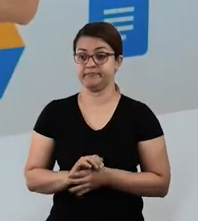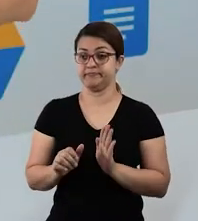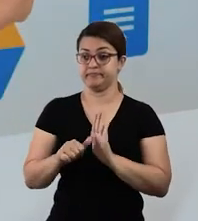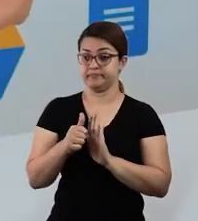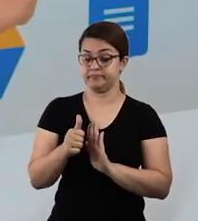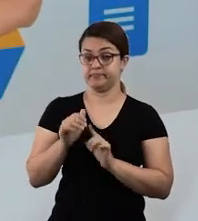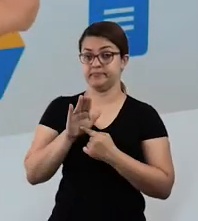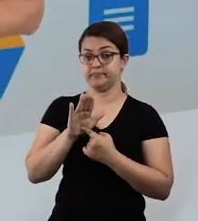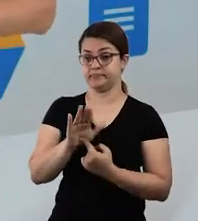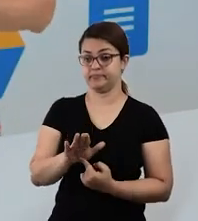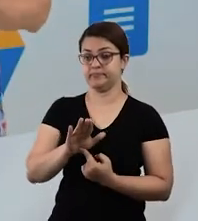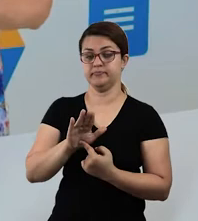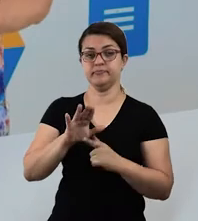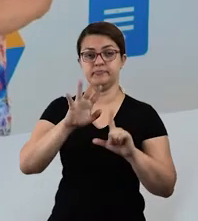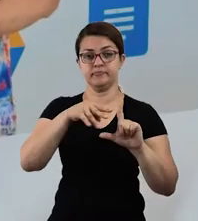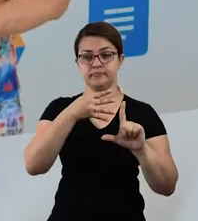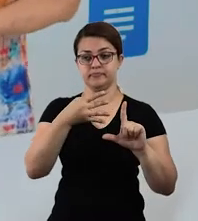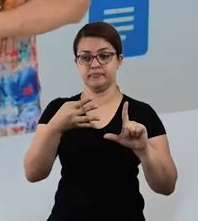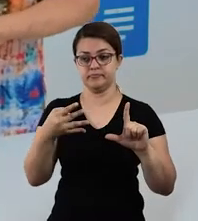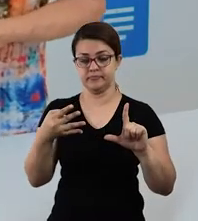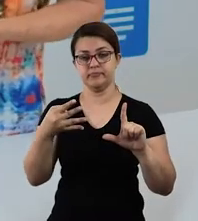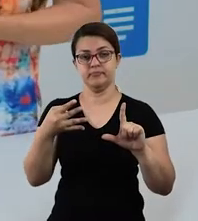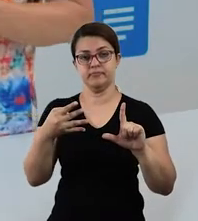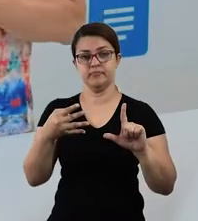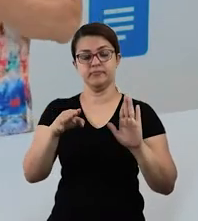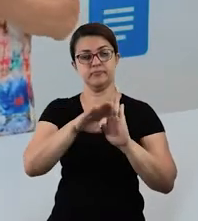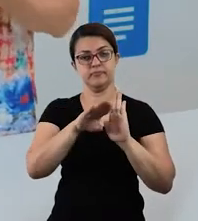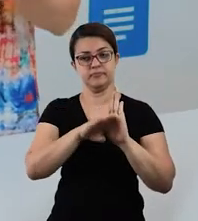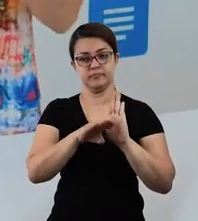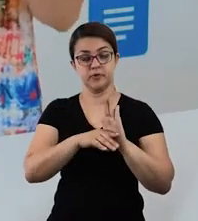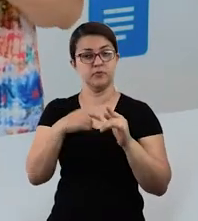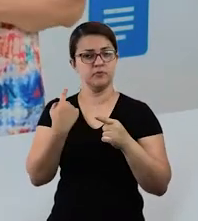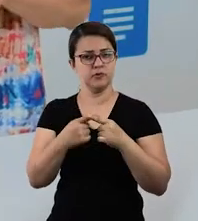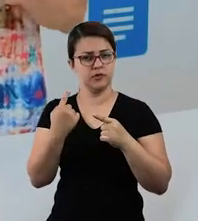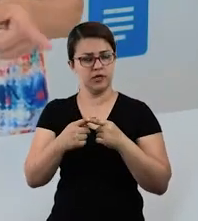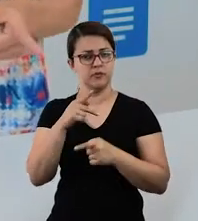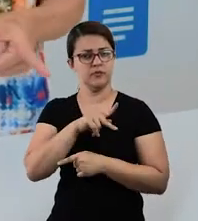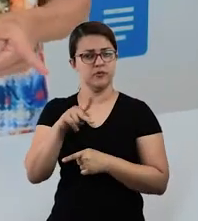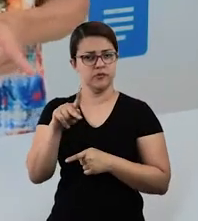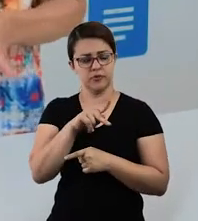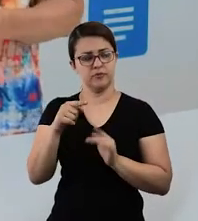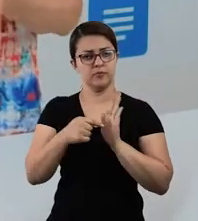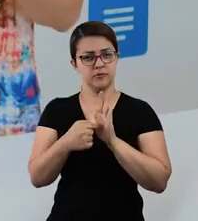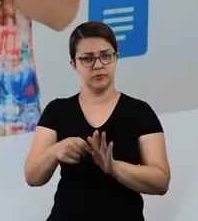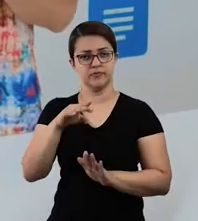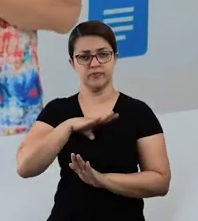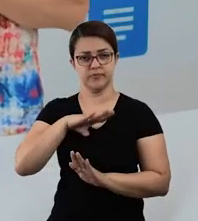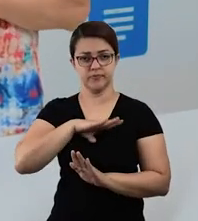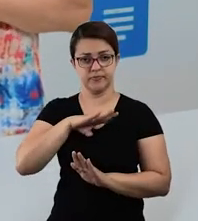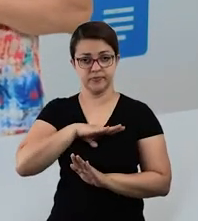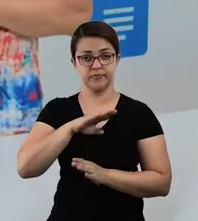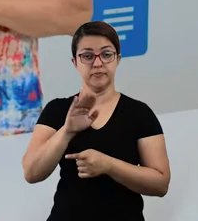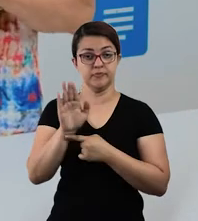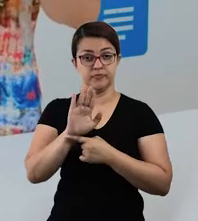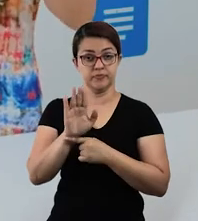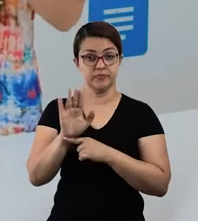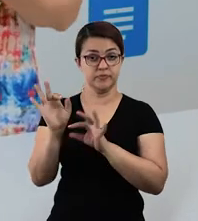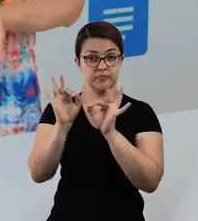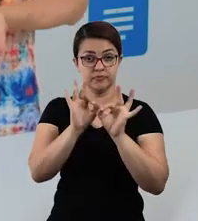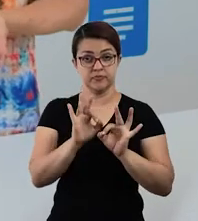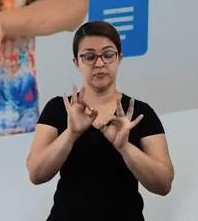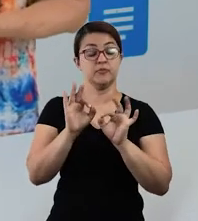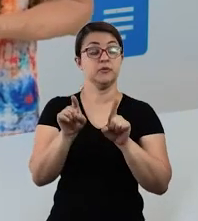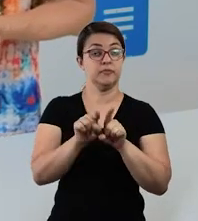Primeiro vou apresentar para vocês a grade de horário, porque a professora vai abordar língua portuguesa nesta videoaula